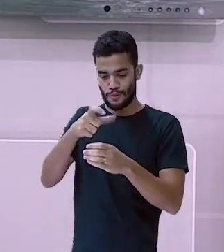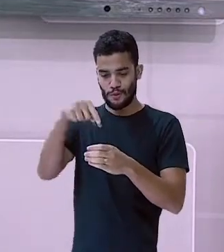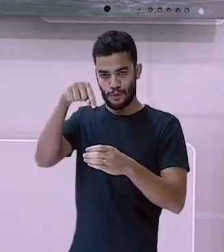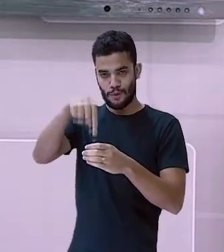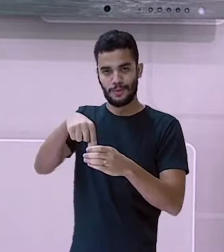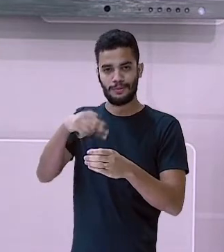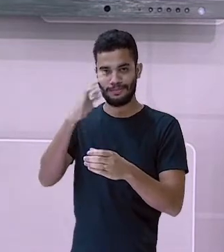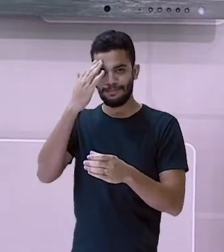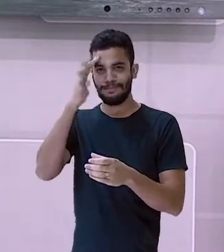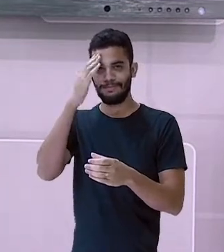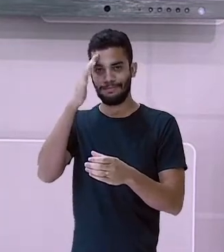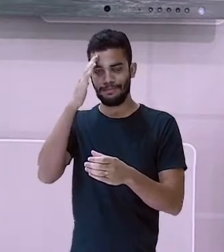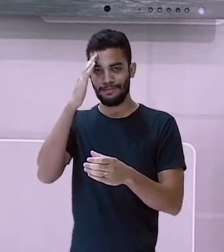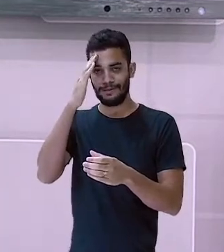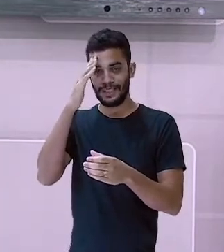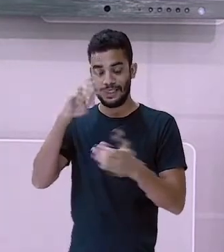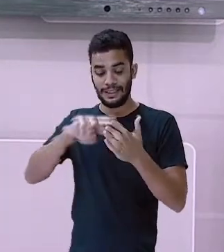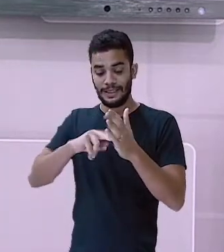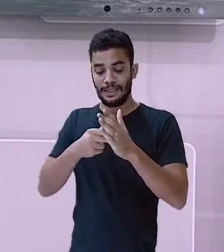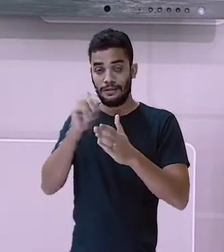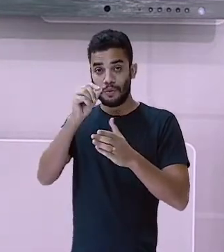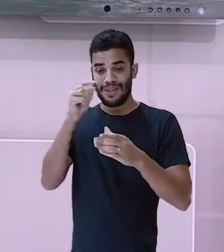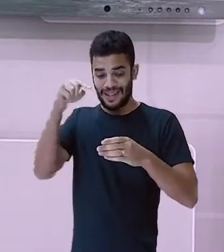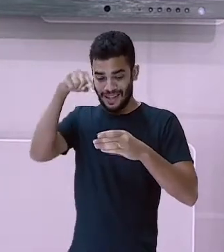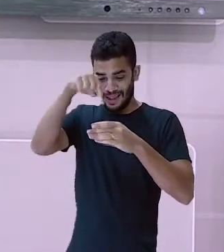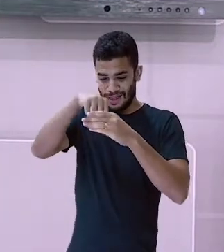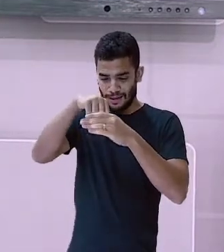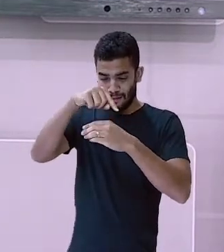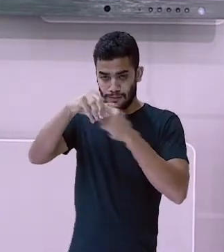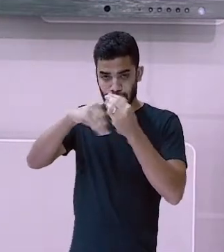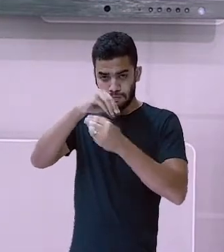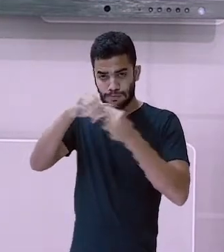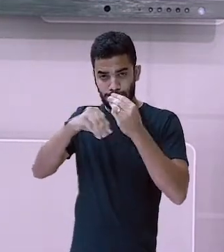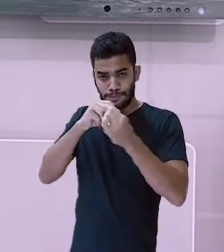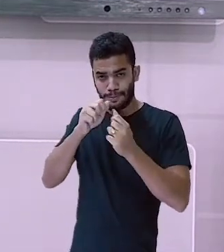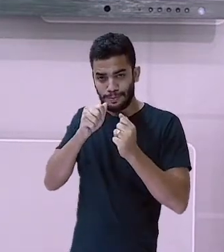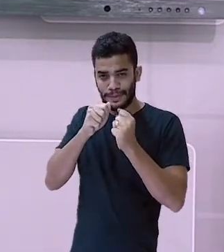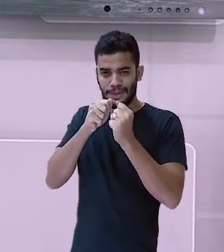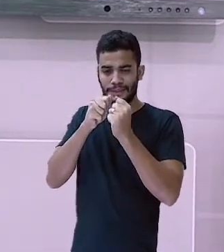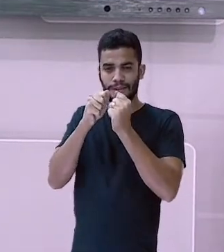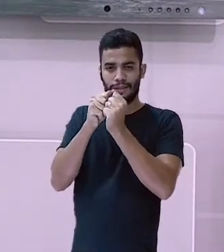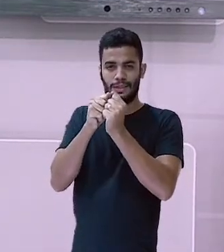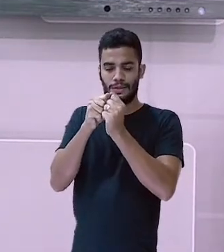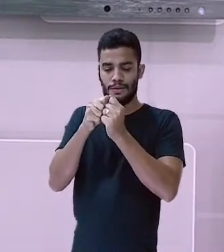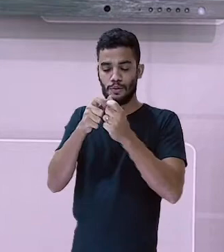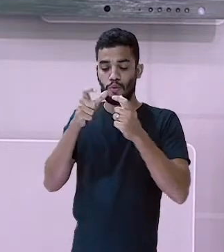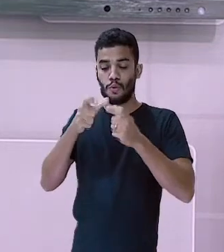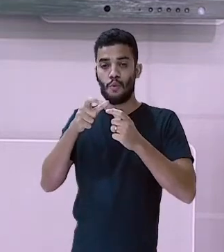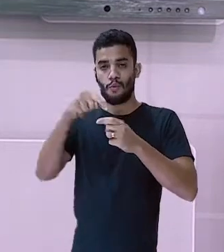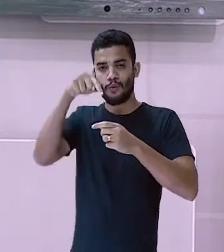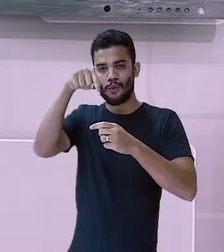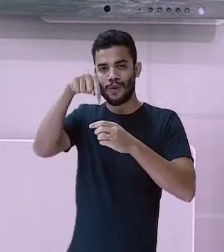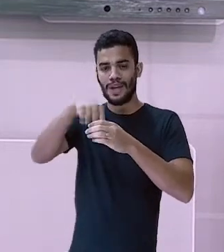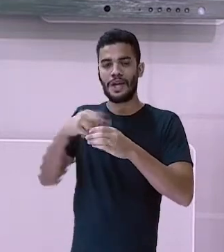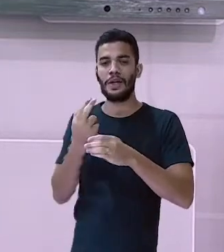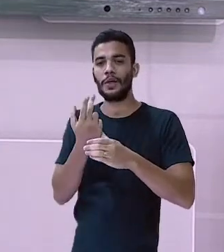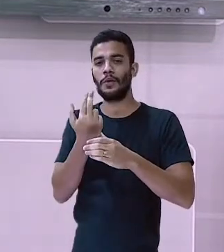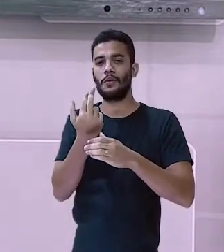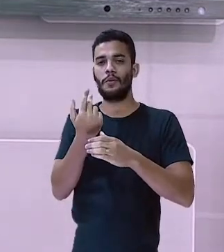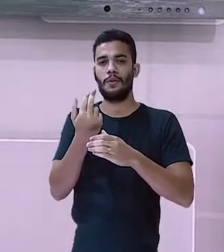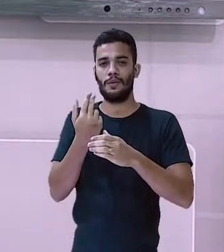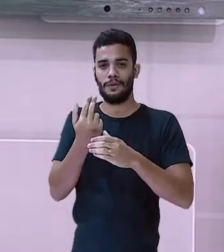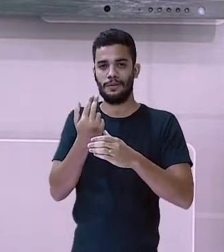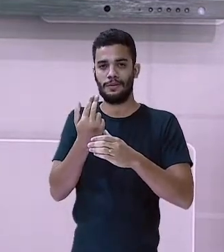estar reunido, é estar junto em um mesmo recipiente. Às vezes a gente utiliza o termo assim, numa